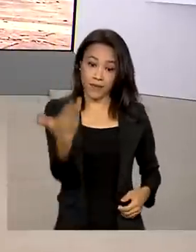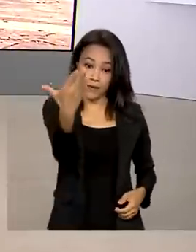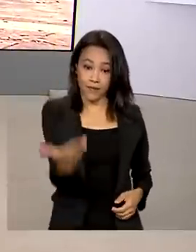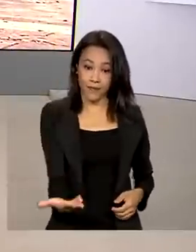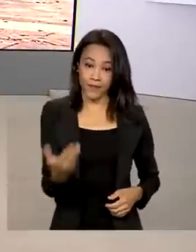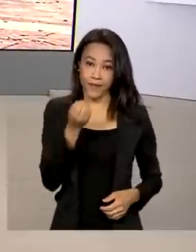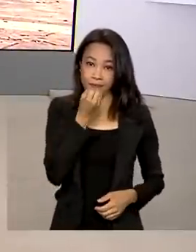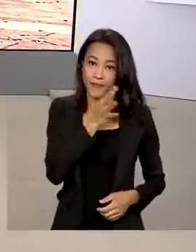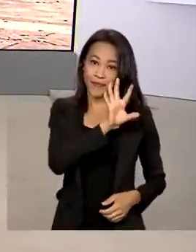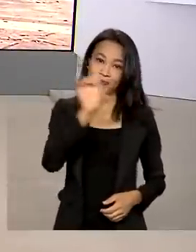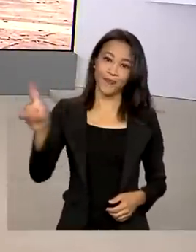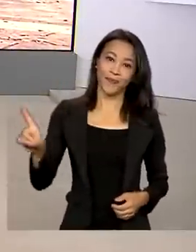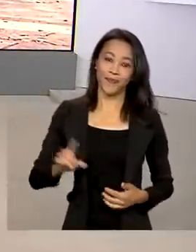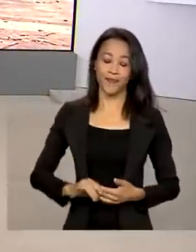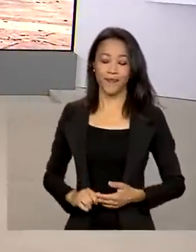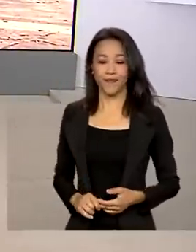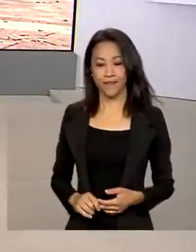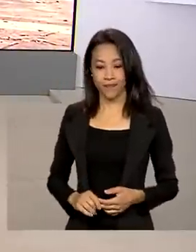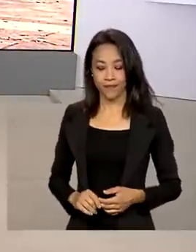dia